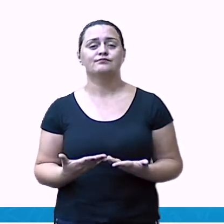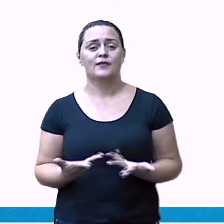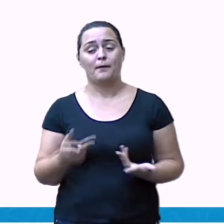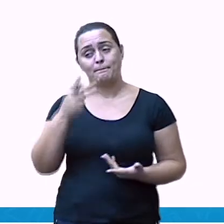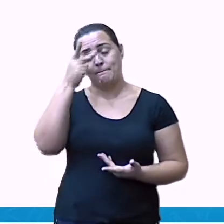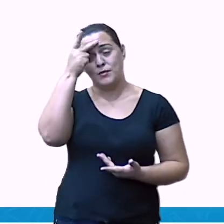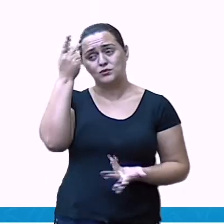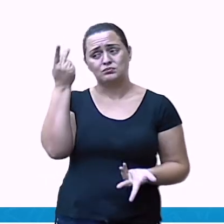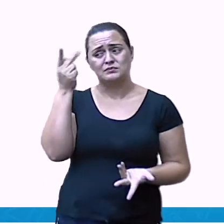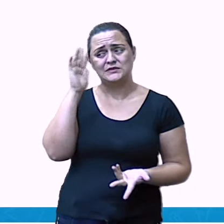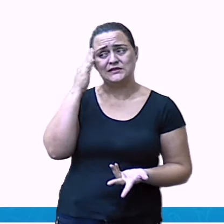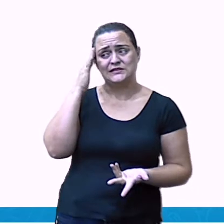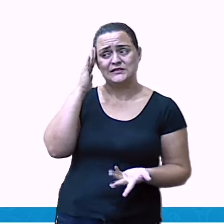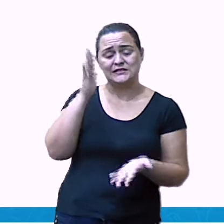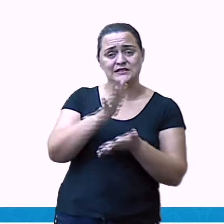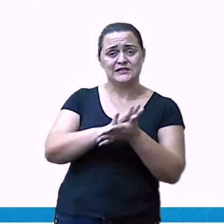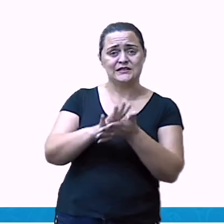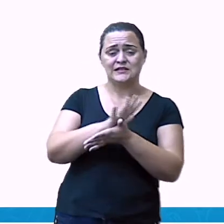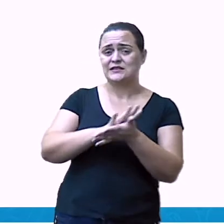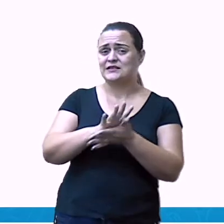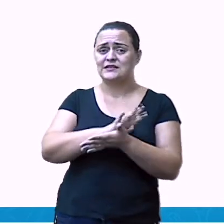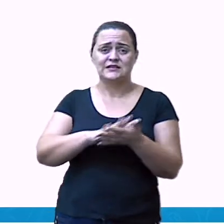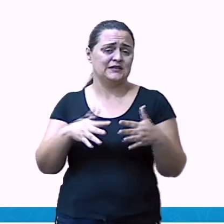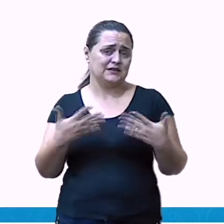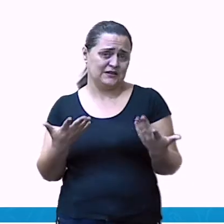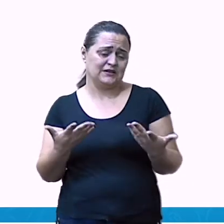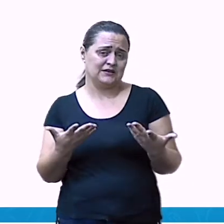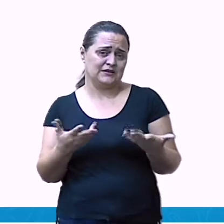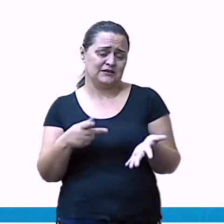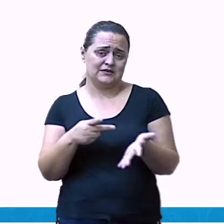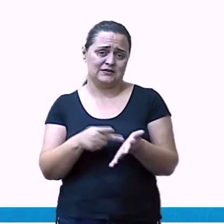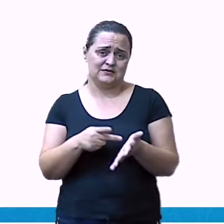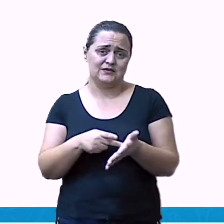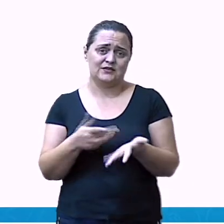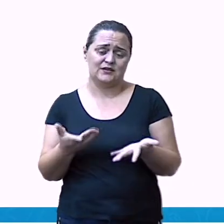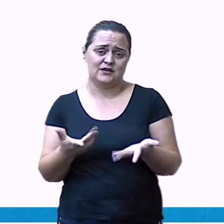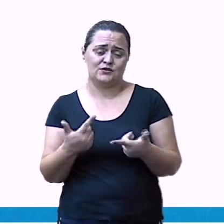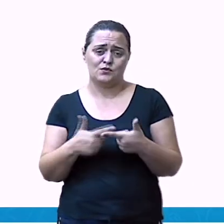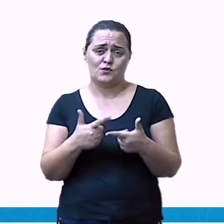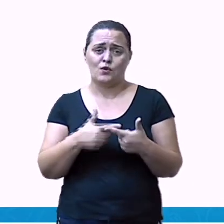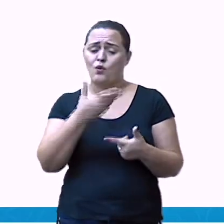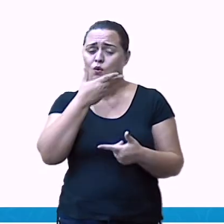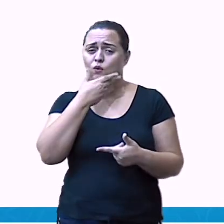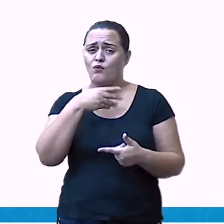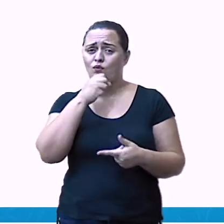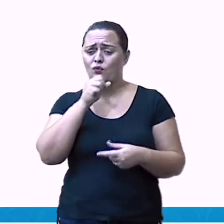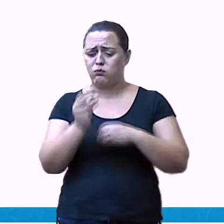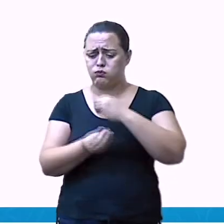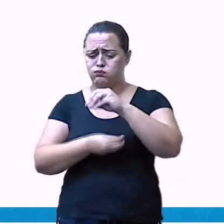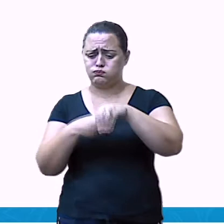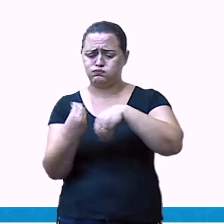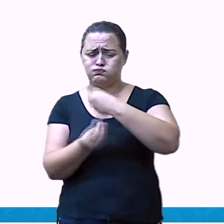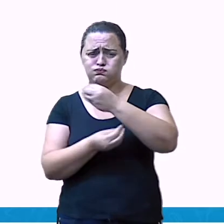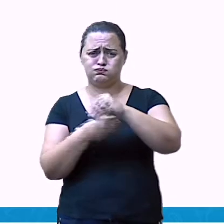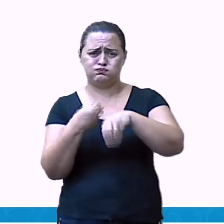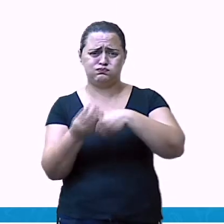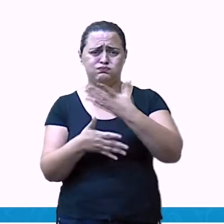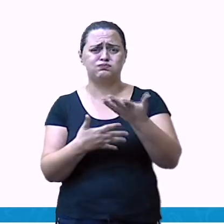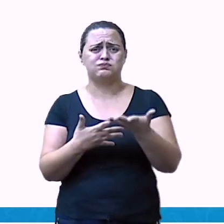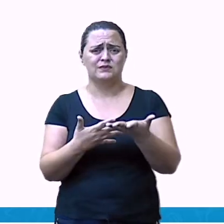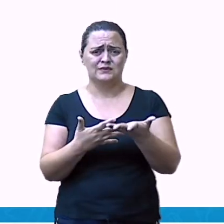pessoa irá ficar sem compreender muita coisa, porque o vovô, ele embolou muito ao contar a